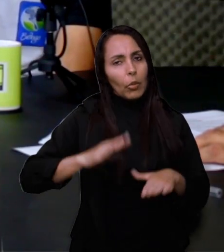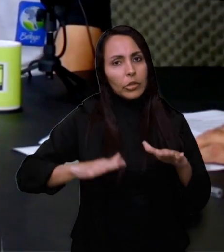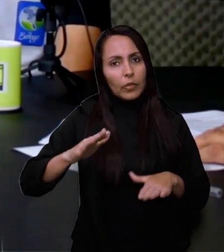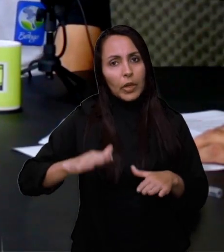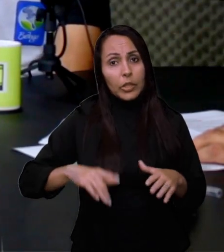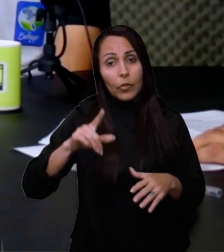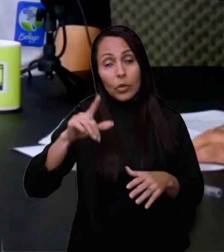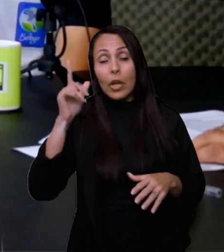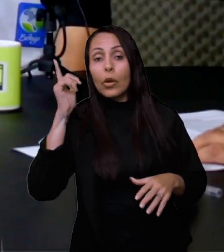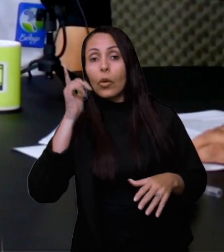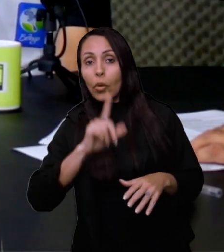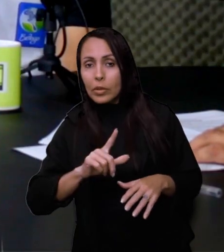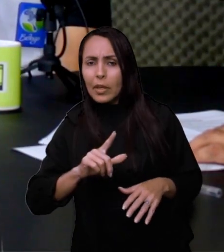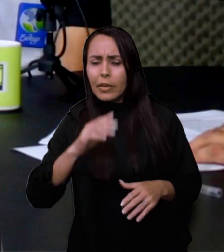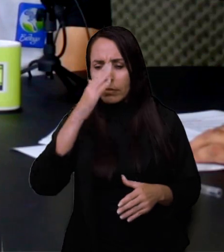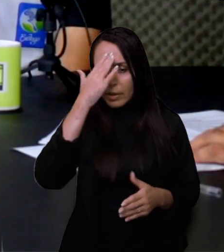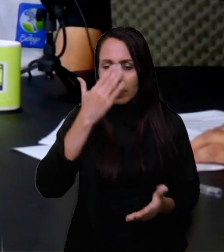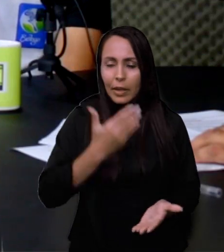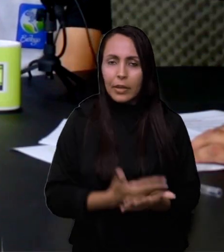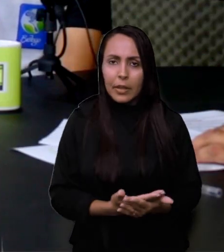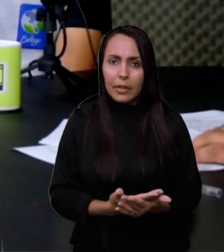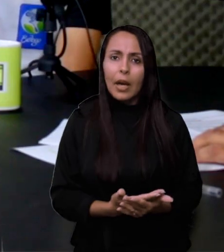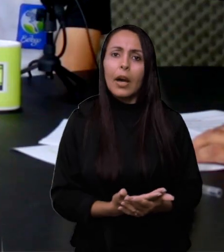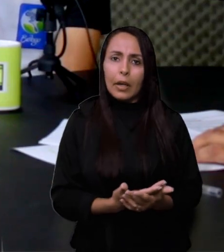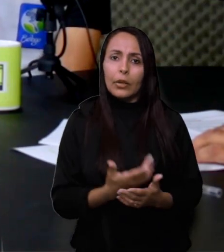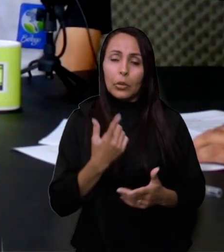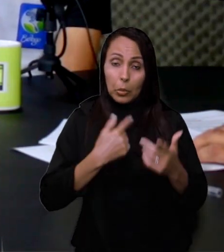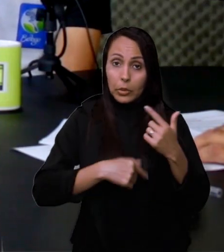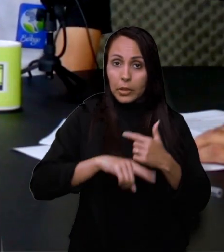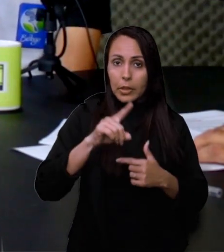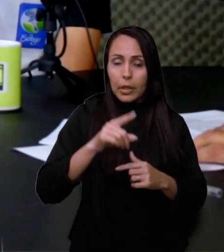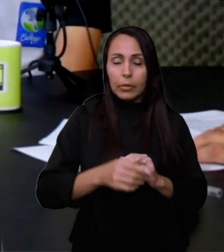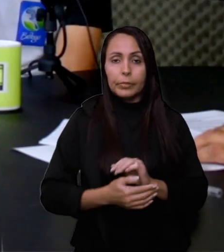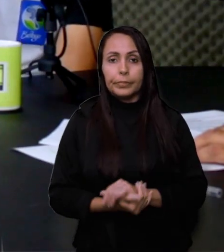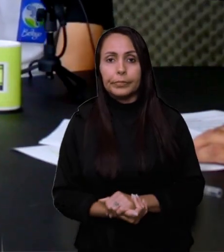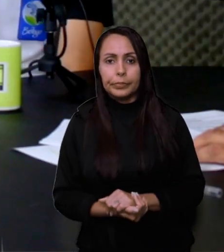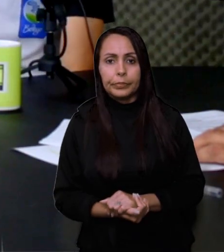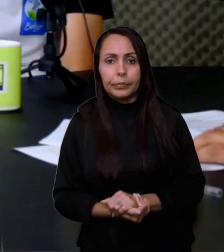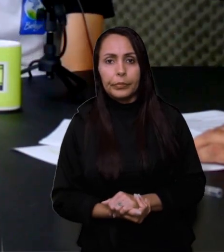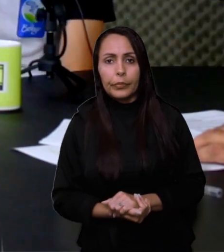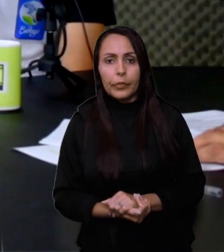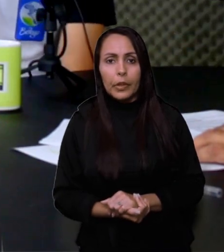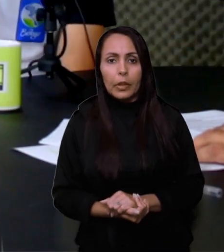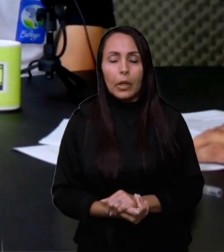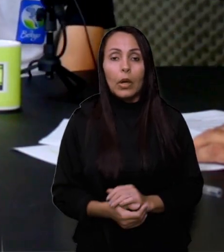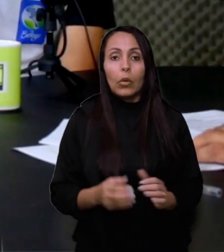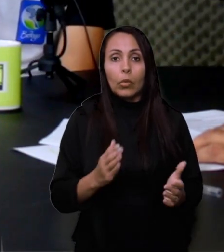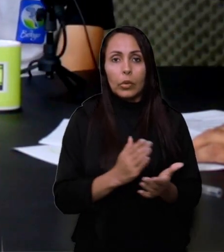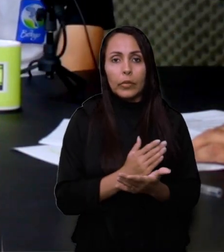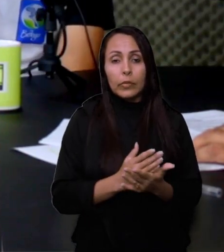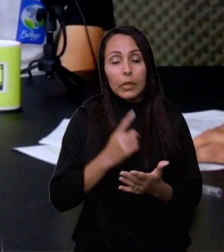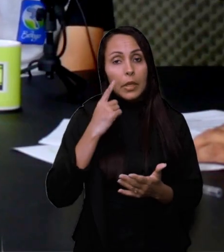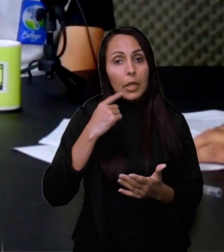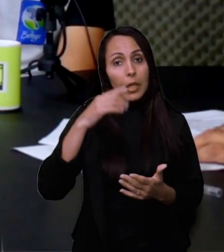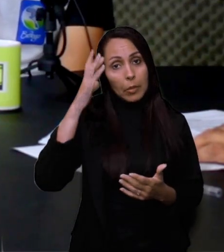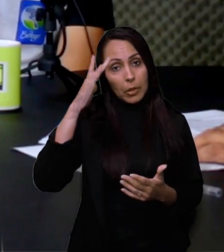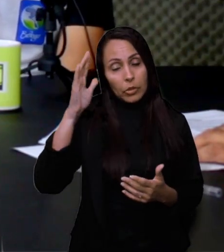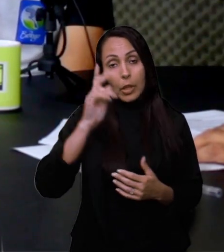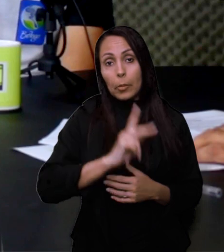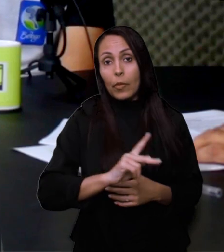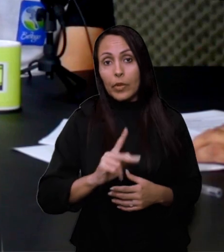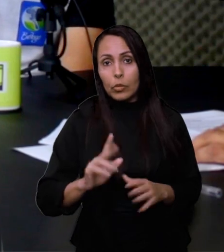que consegue fazê-lo acreditar no potencial que ele tem, tá? Muitas vezes, imagina você, que é professor